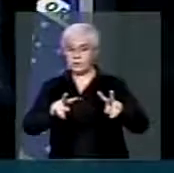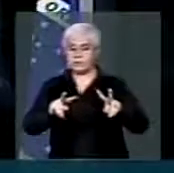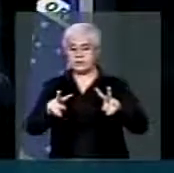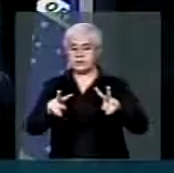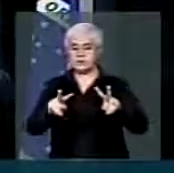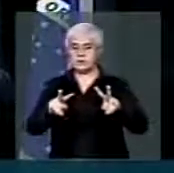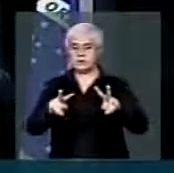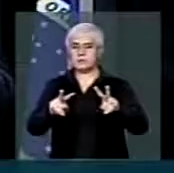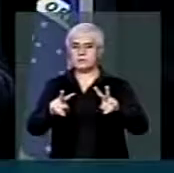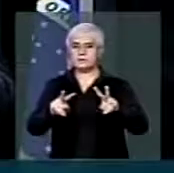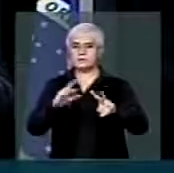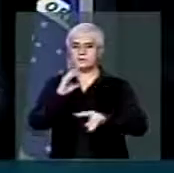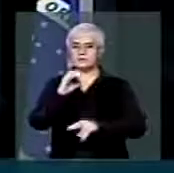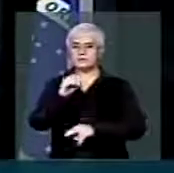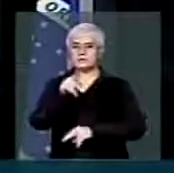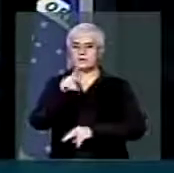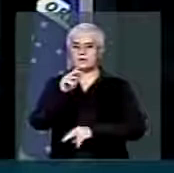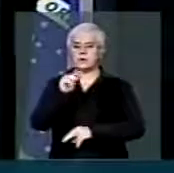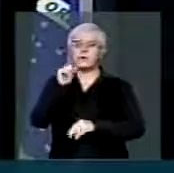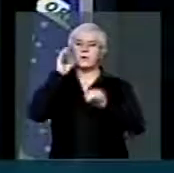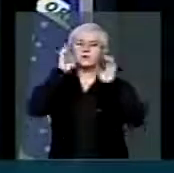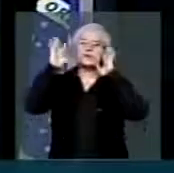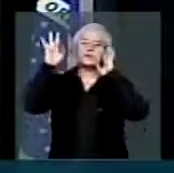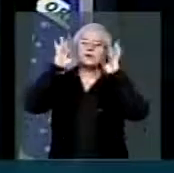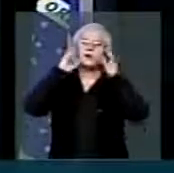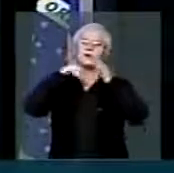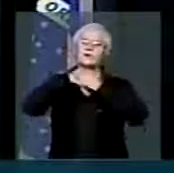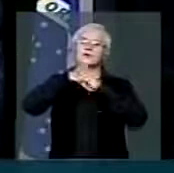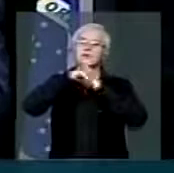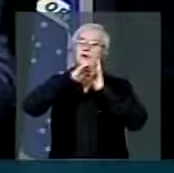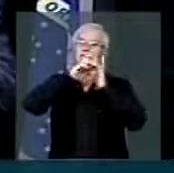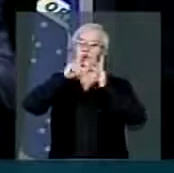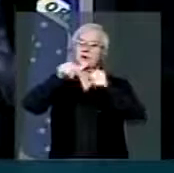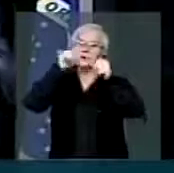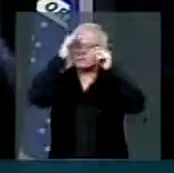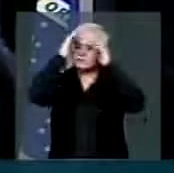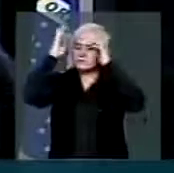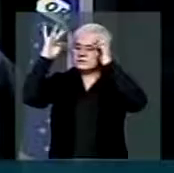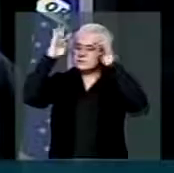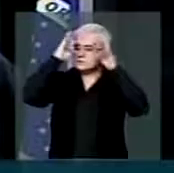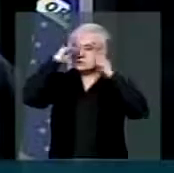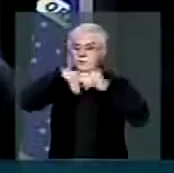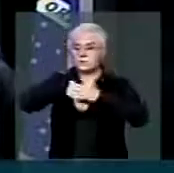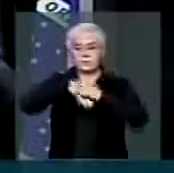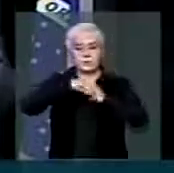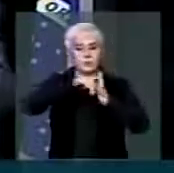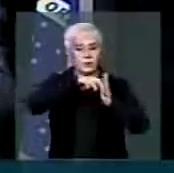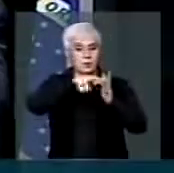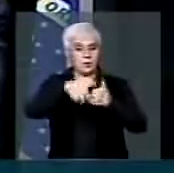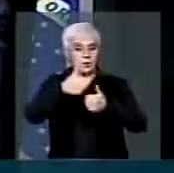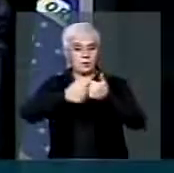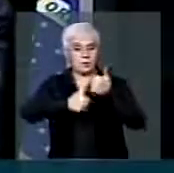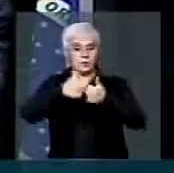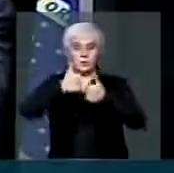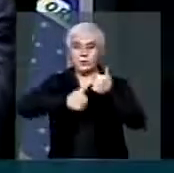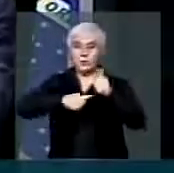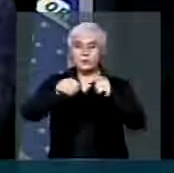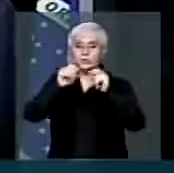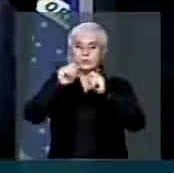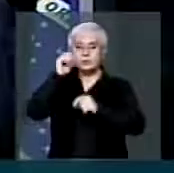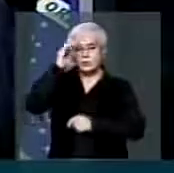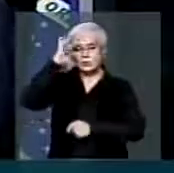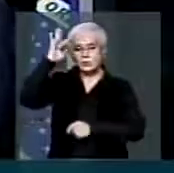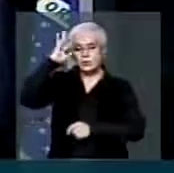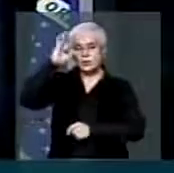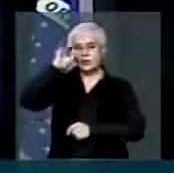a Copa dos Sonhos, a Copa do Mundo dos Sonhos